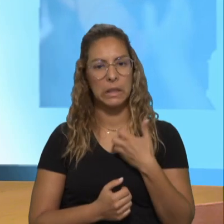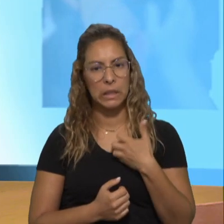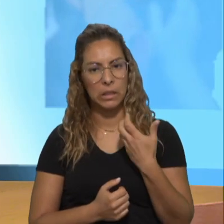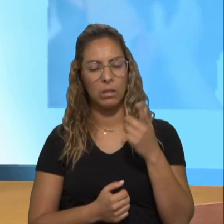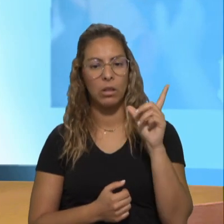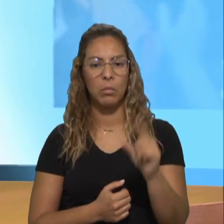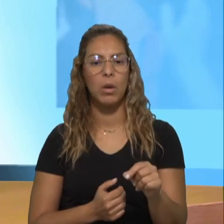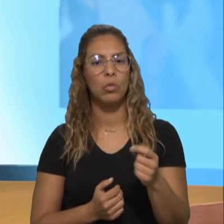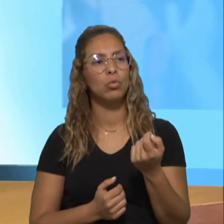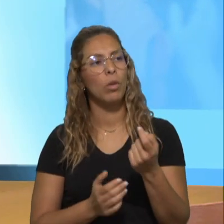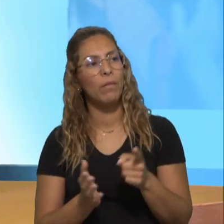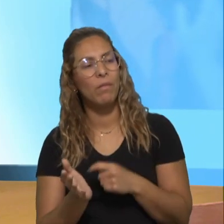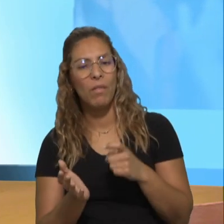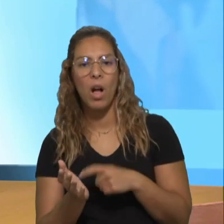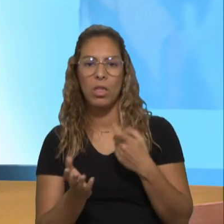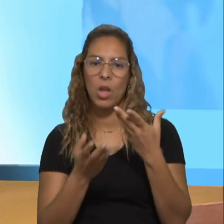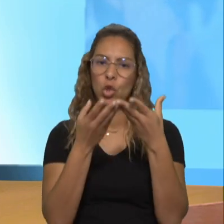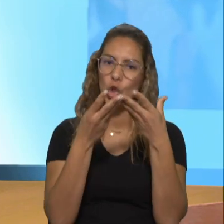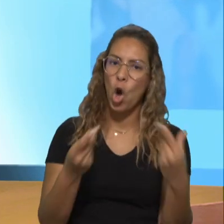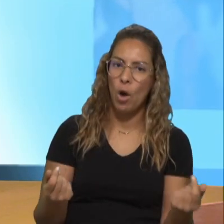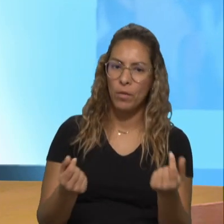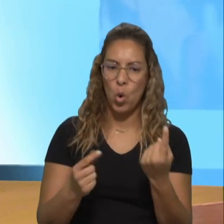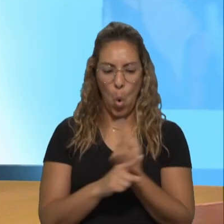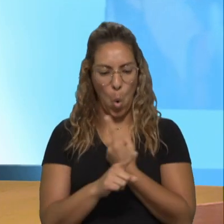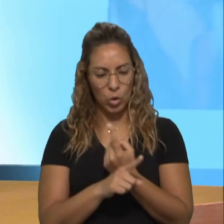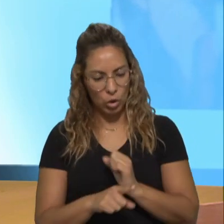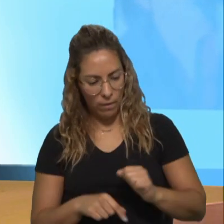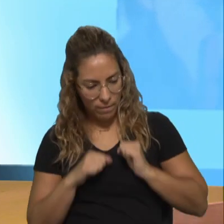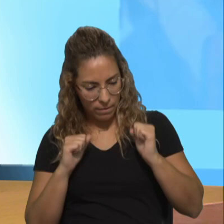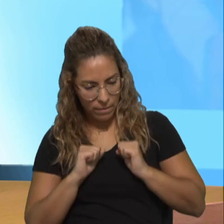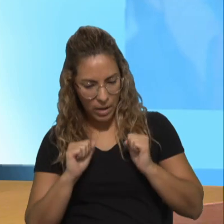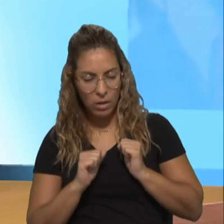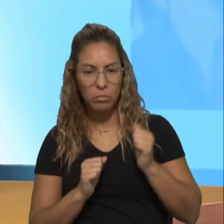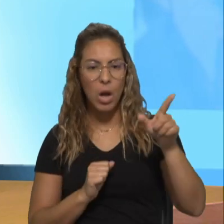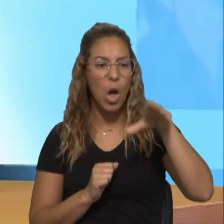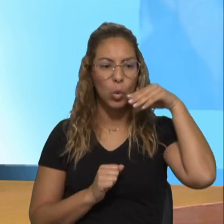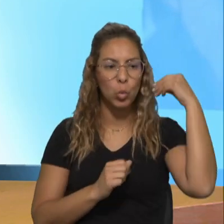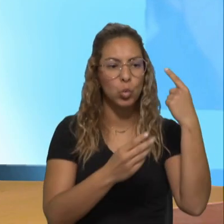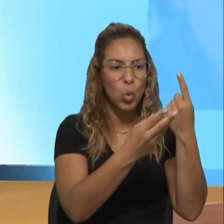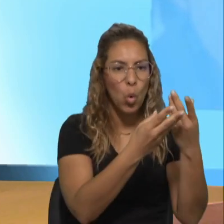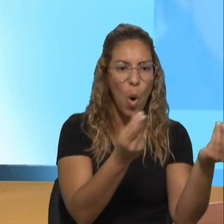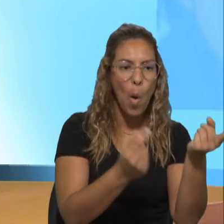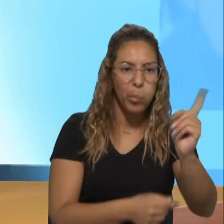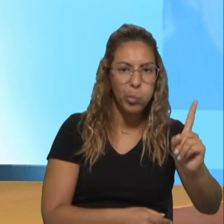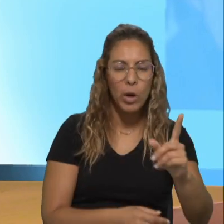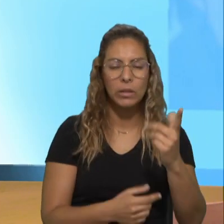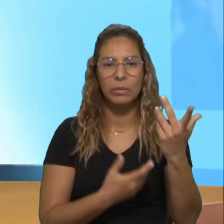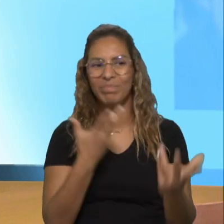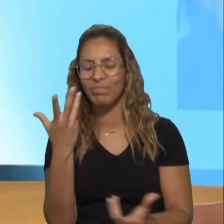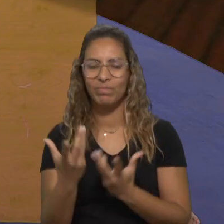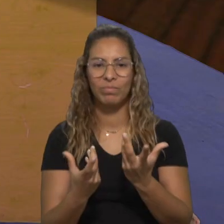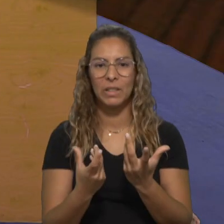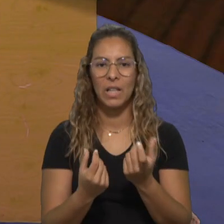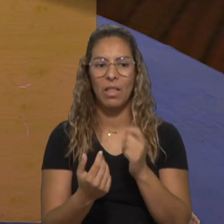nessa falta de resolver as nossas coisas e as coisas dos adultos também vêm um bocadinho